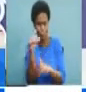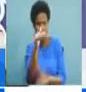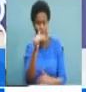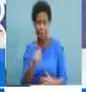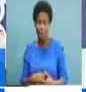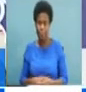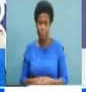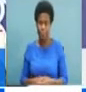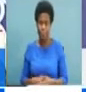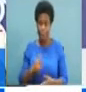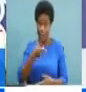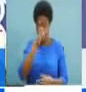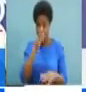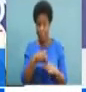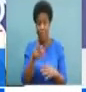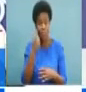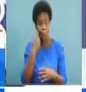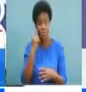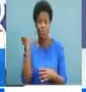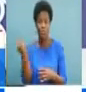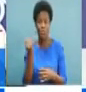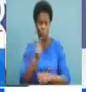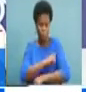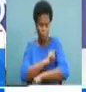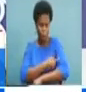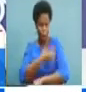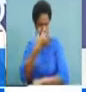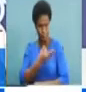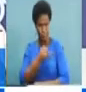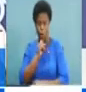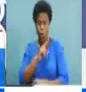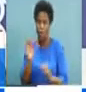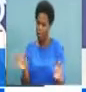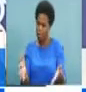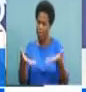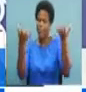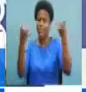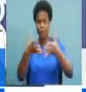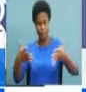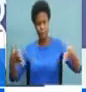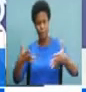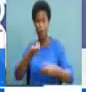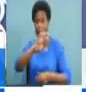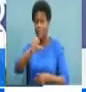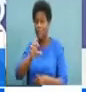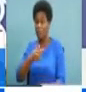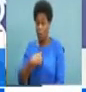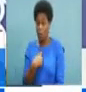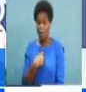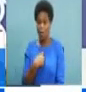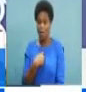Este ato é o reconhecimento de que instituições fortes, credíveis, engrandecem o país. E